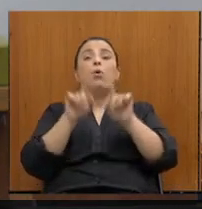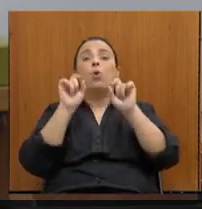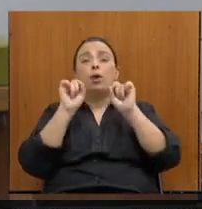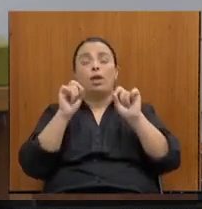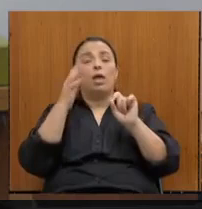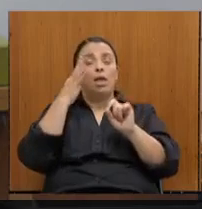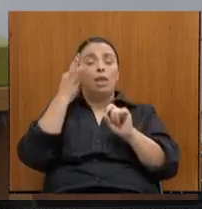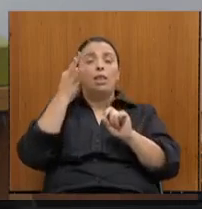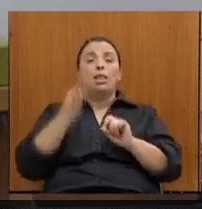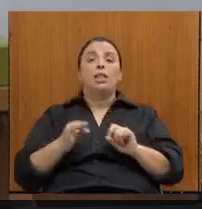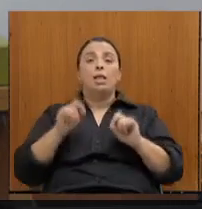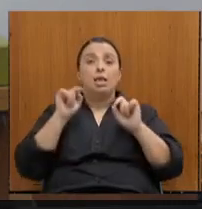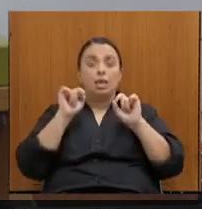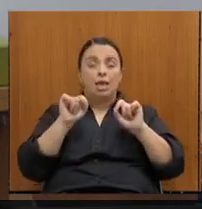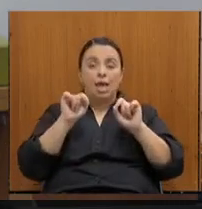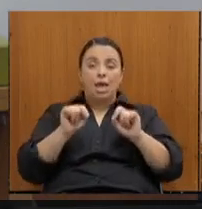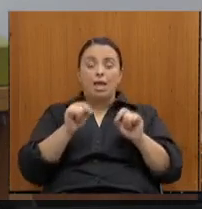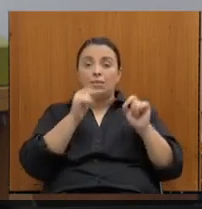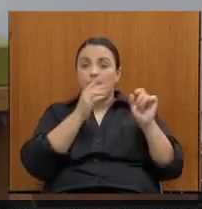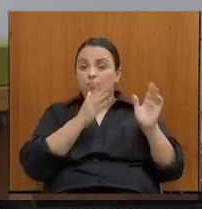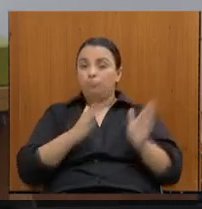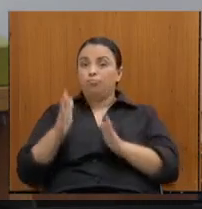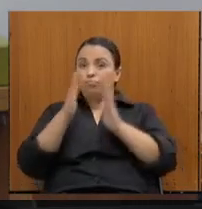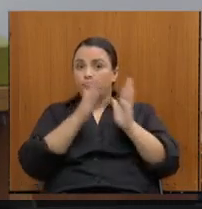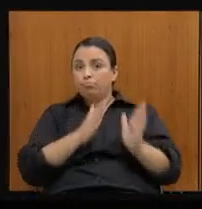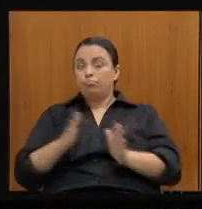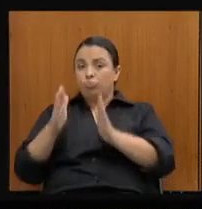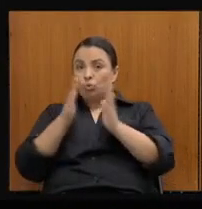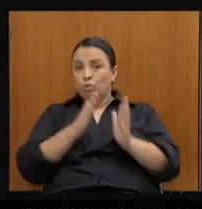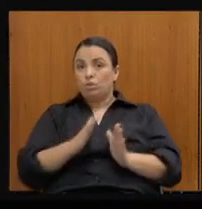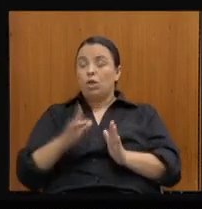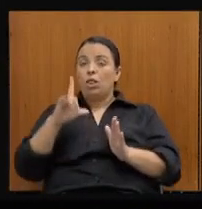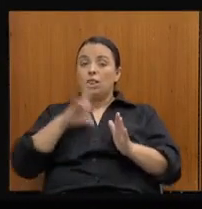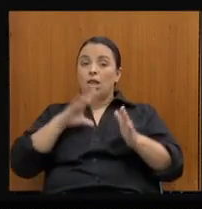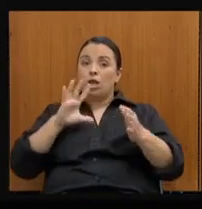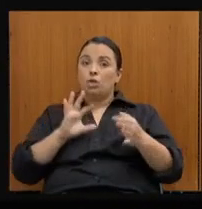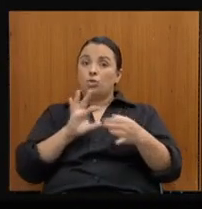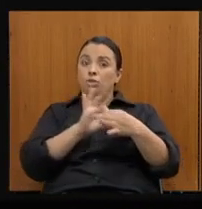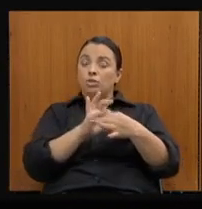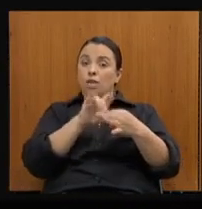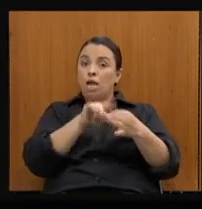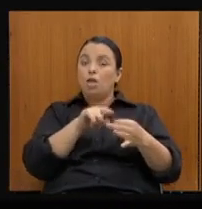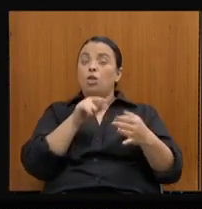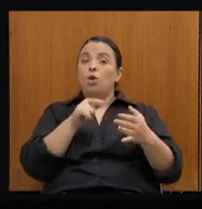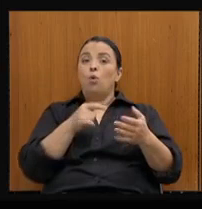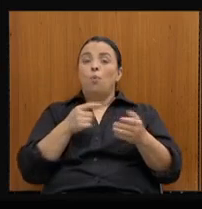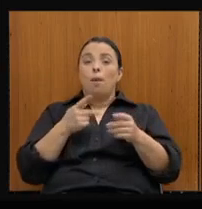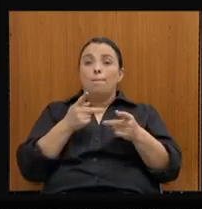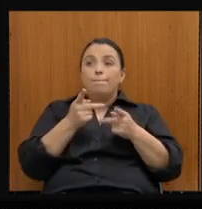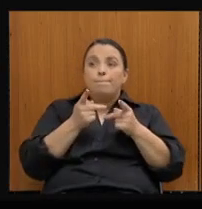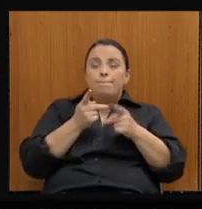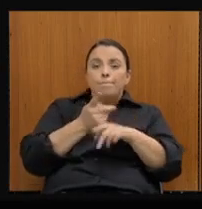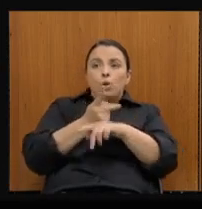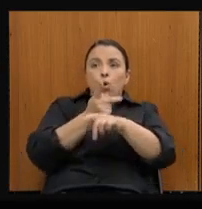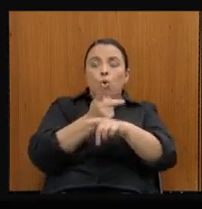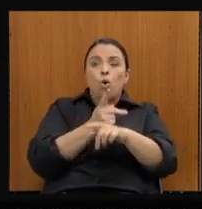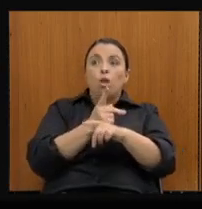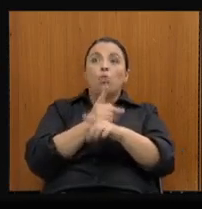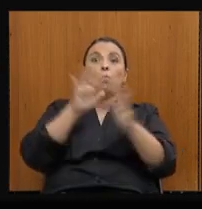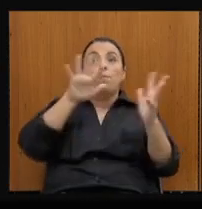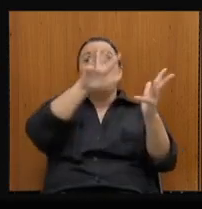que grande parte dessa cadeia produtiva vai estar associada a uma demanda em larga escala global